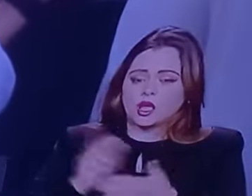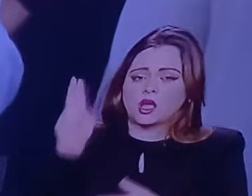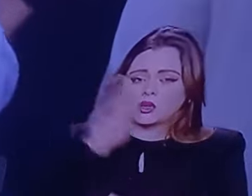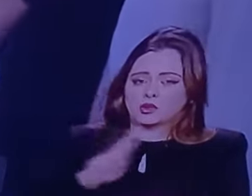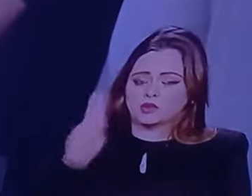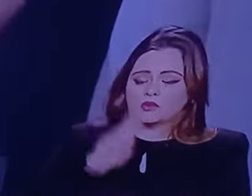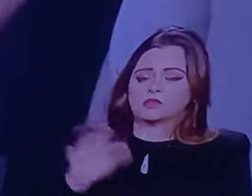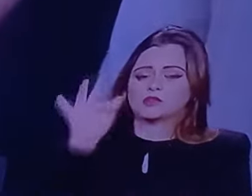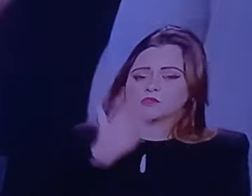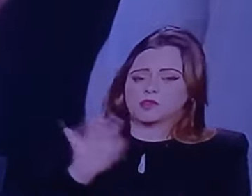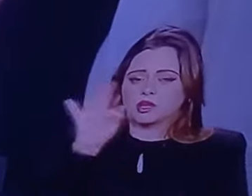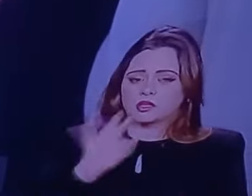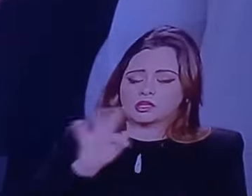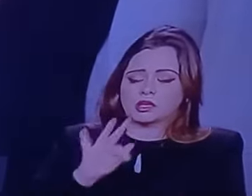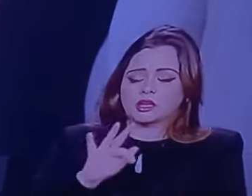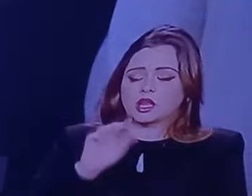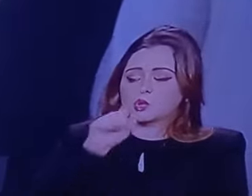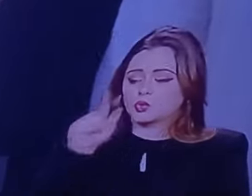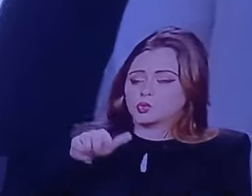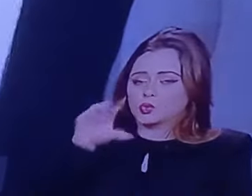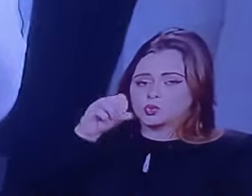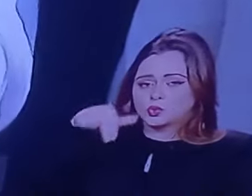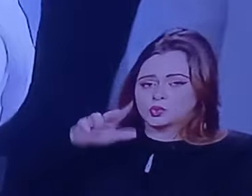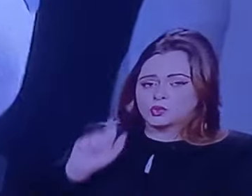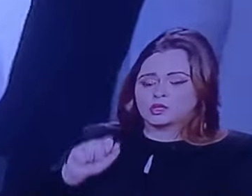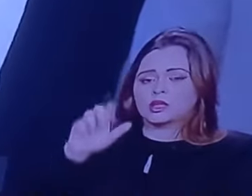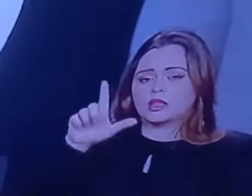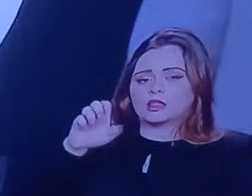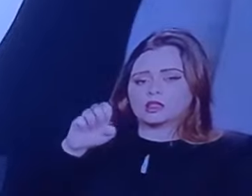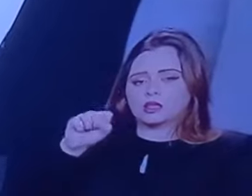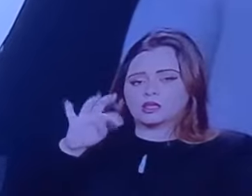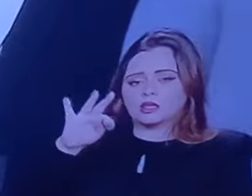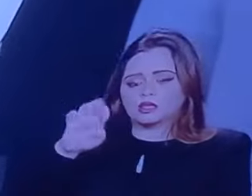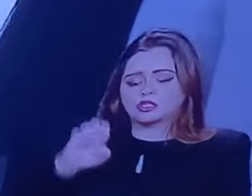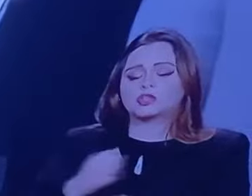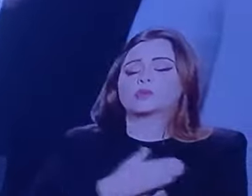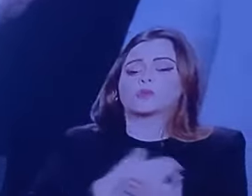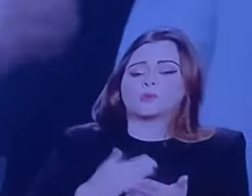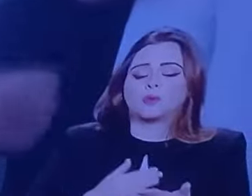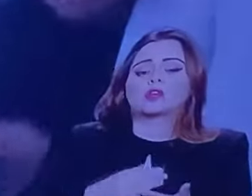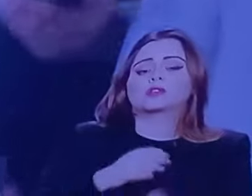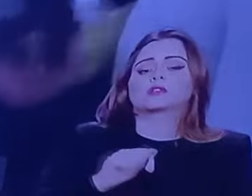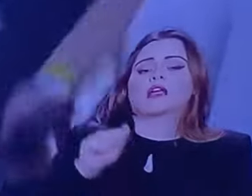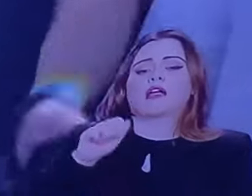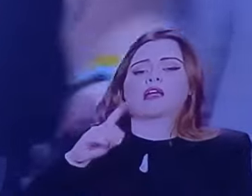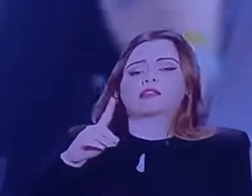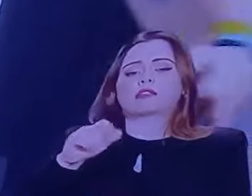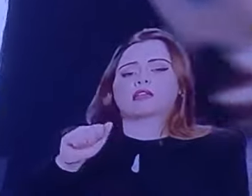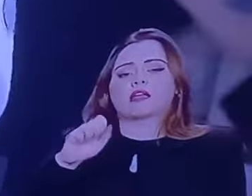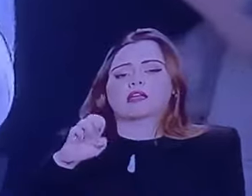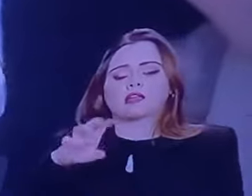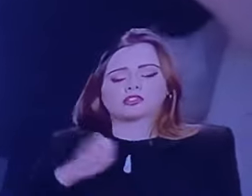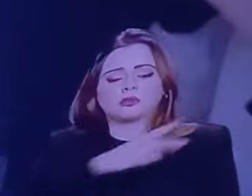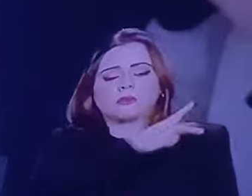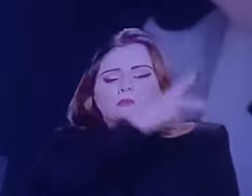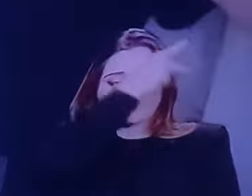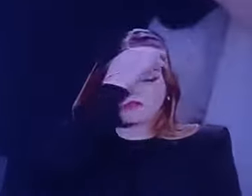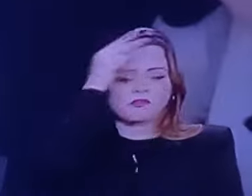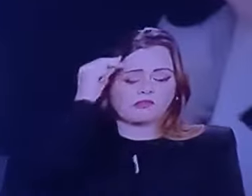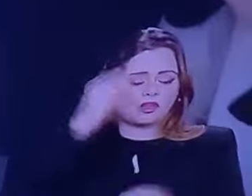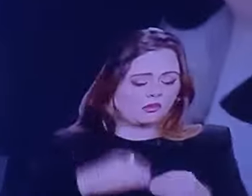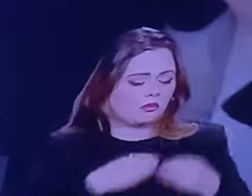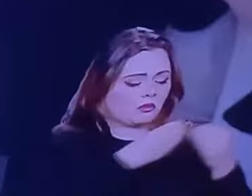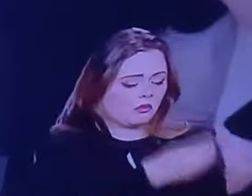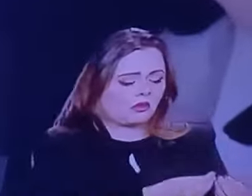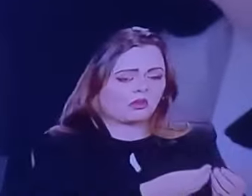Universidade Federal da Zona Leste. Quando Haddad era prefeito, ele doou o terreno, mas até hoje não